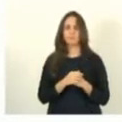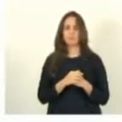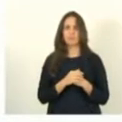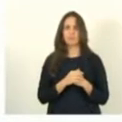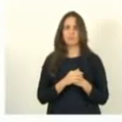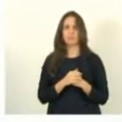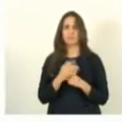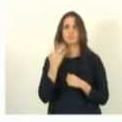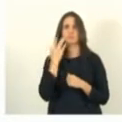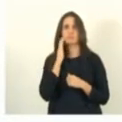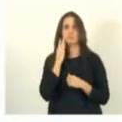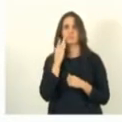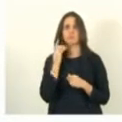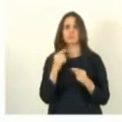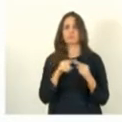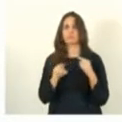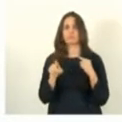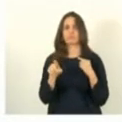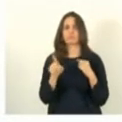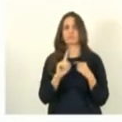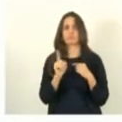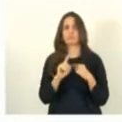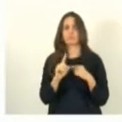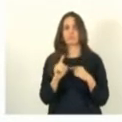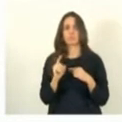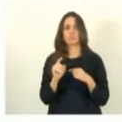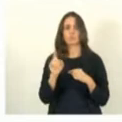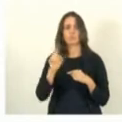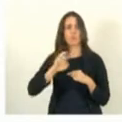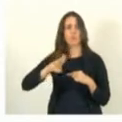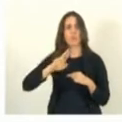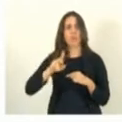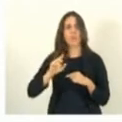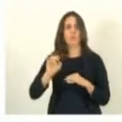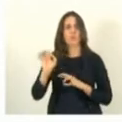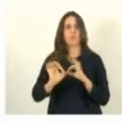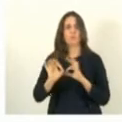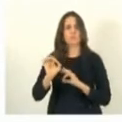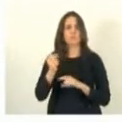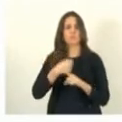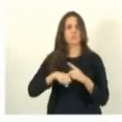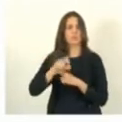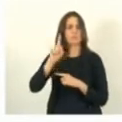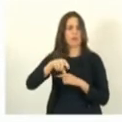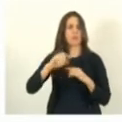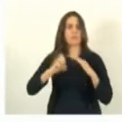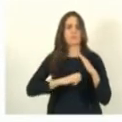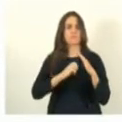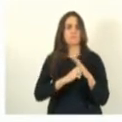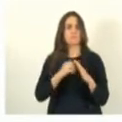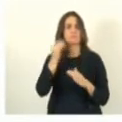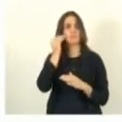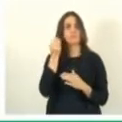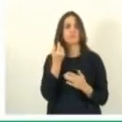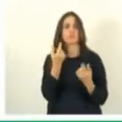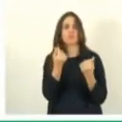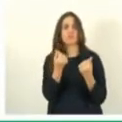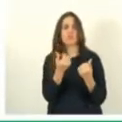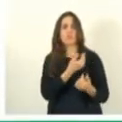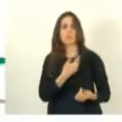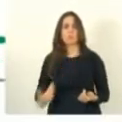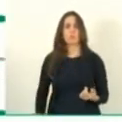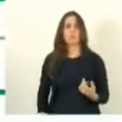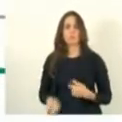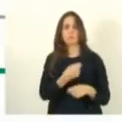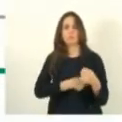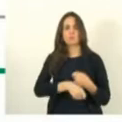não nos leva a acreditar que é uma organização social. Parece mais uma empresa disputando recurso público para